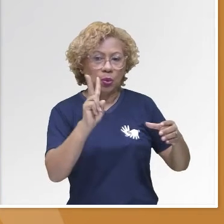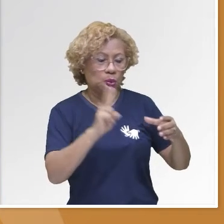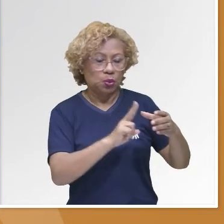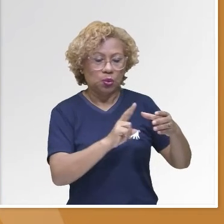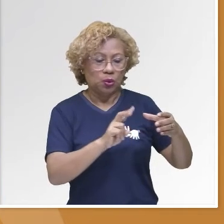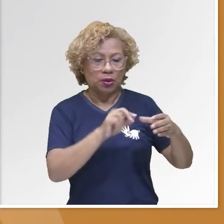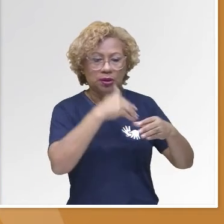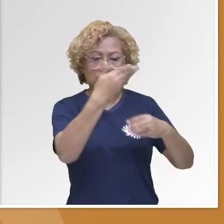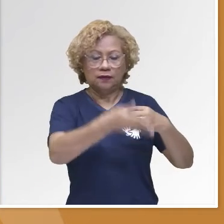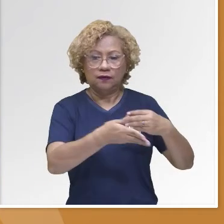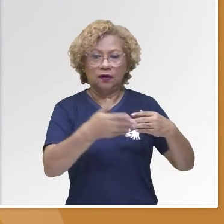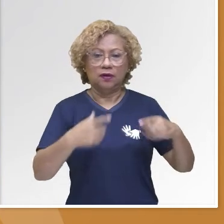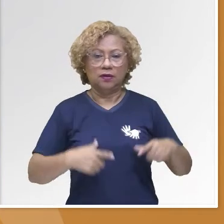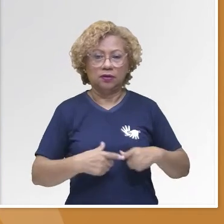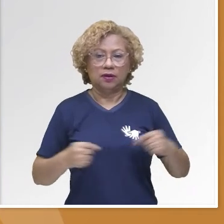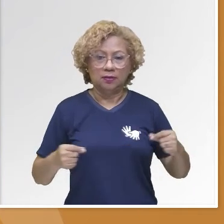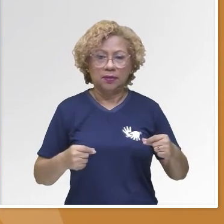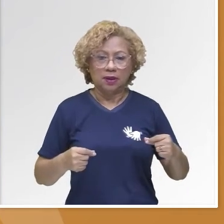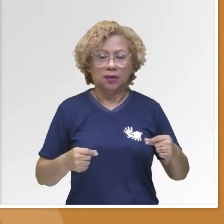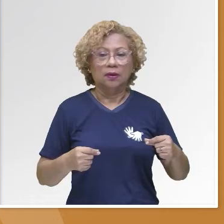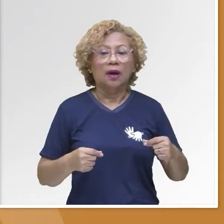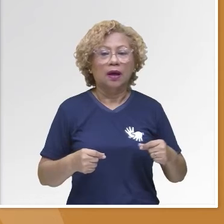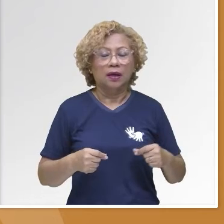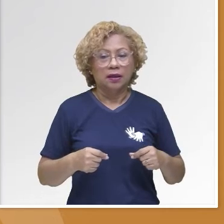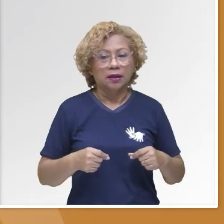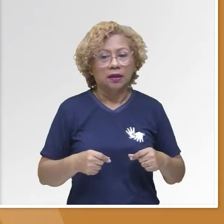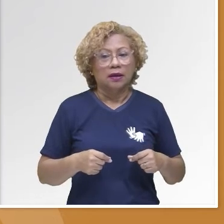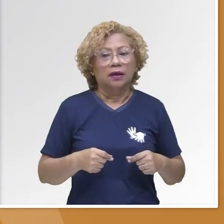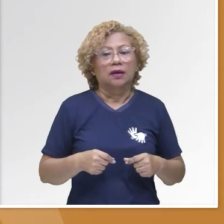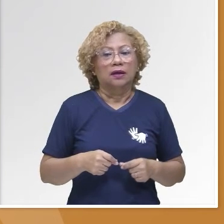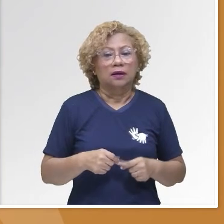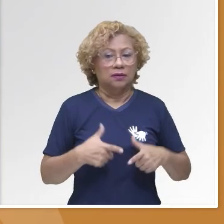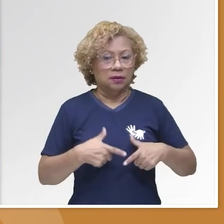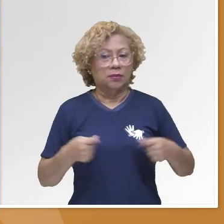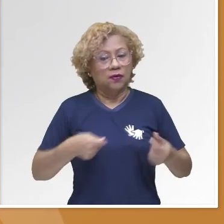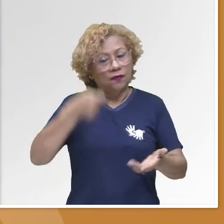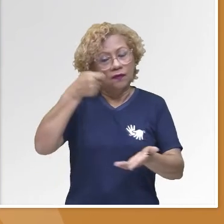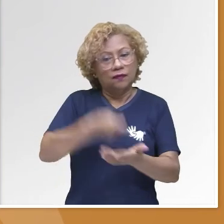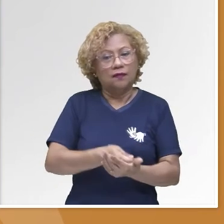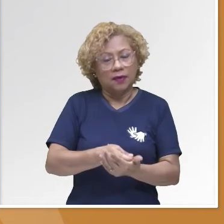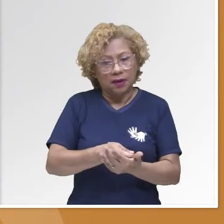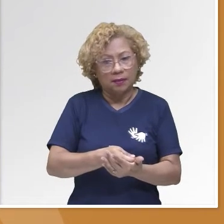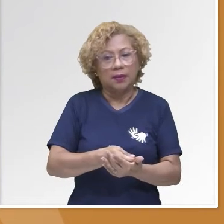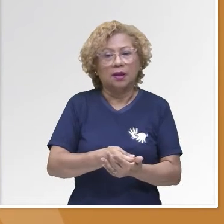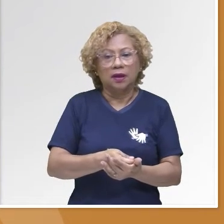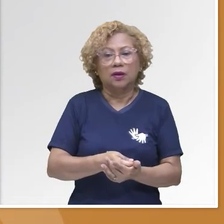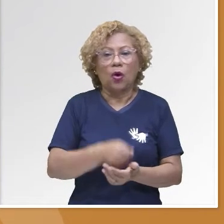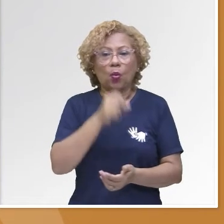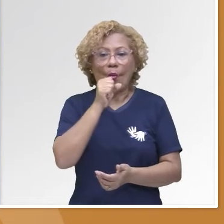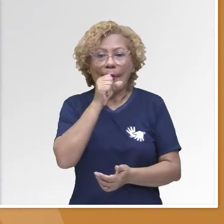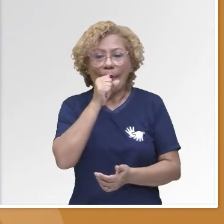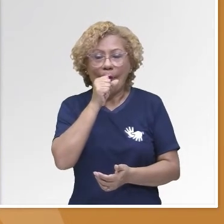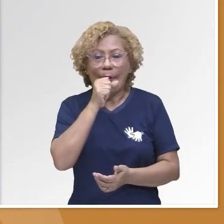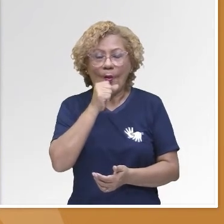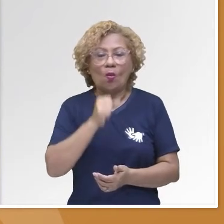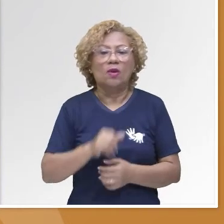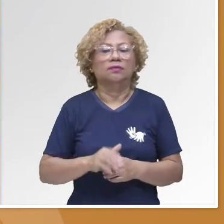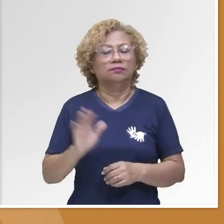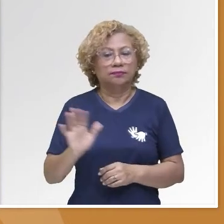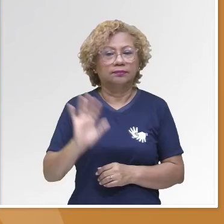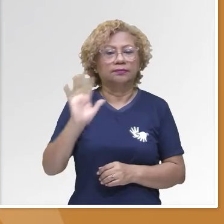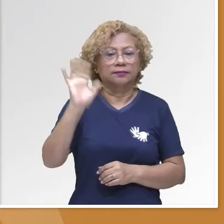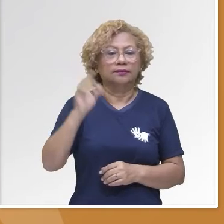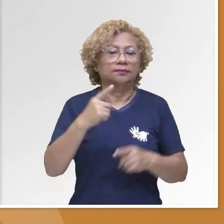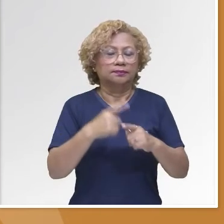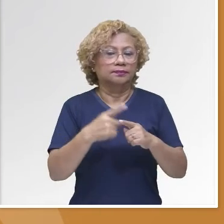acabam definindo essa tarifa externa comum, né, que não faz parte desta união aduaneira,